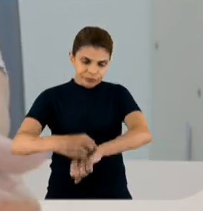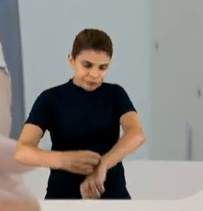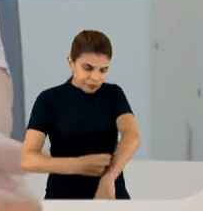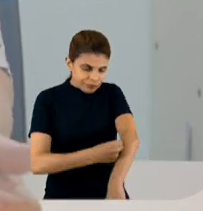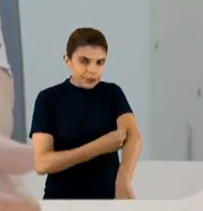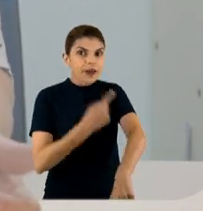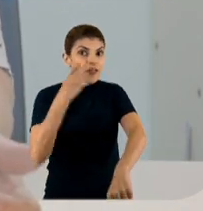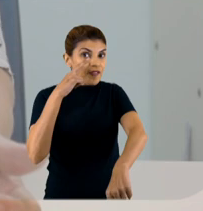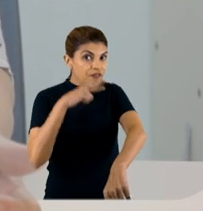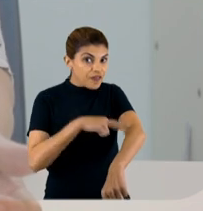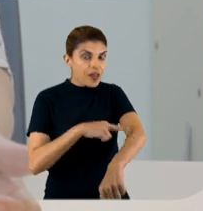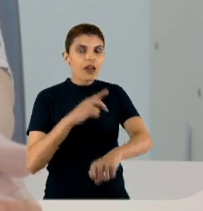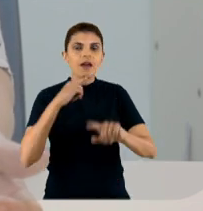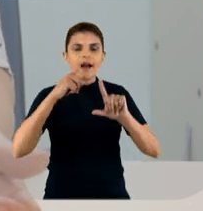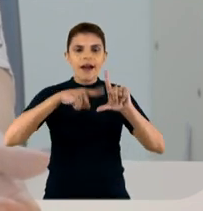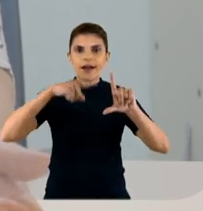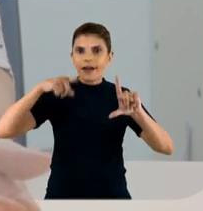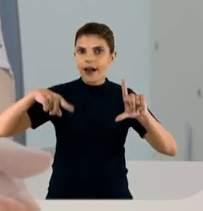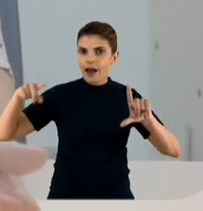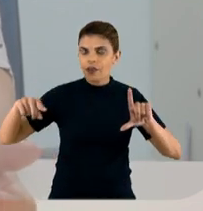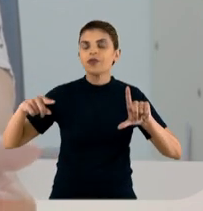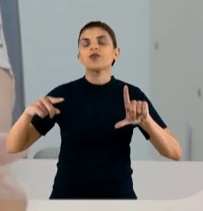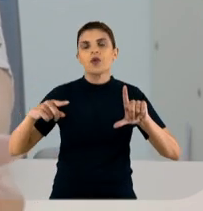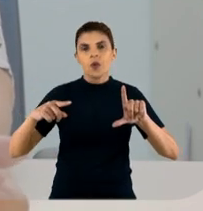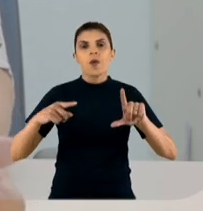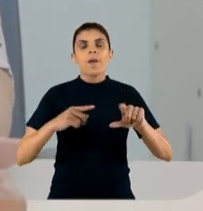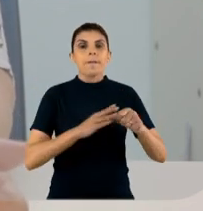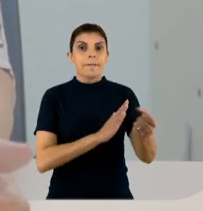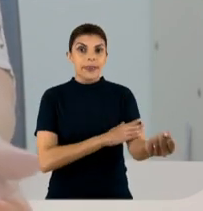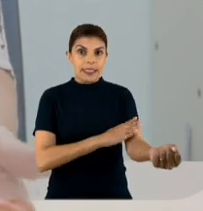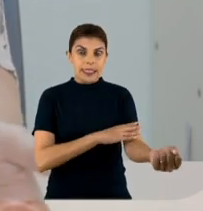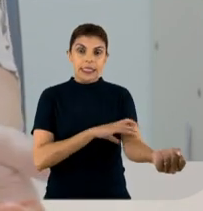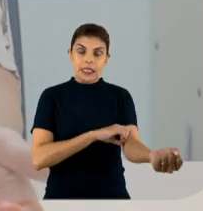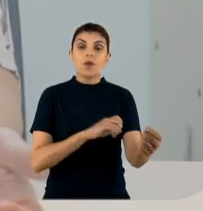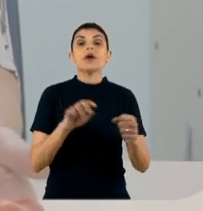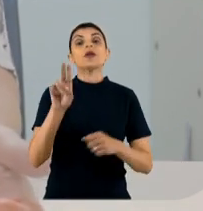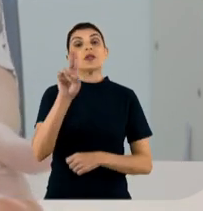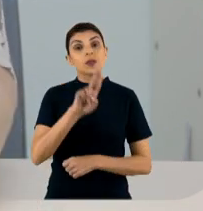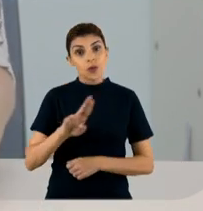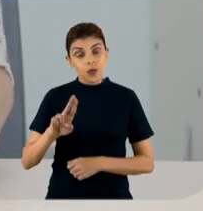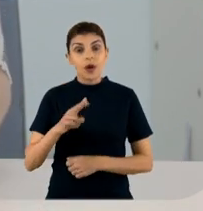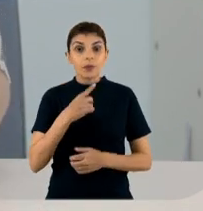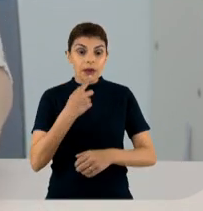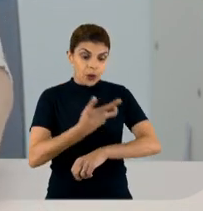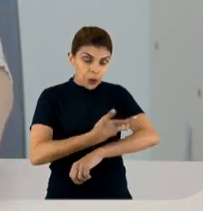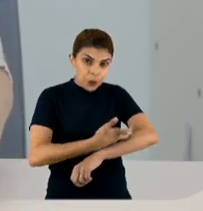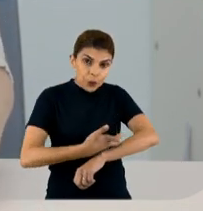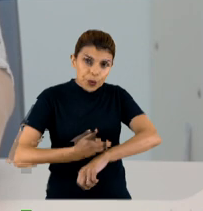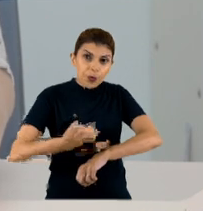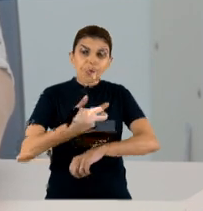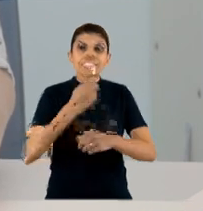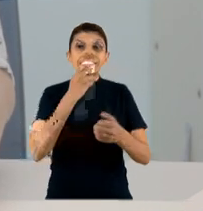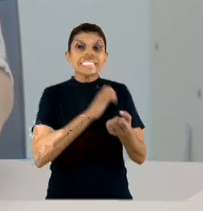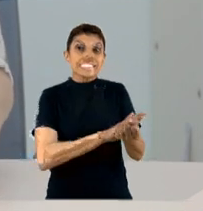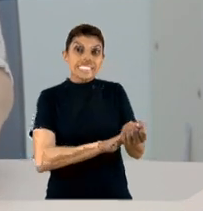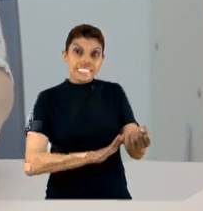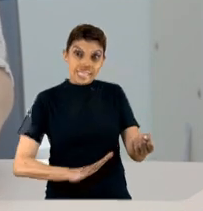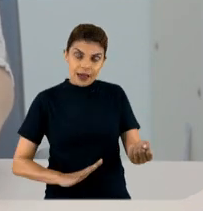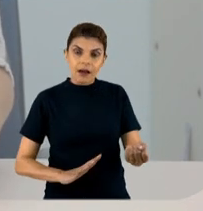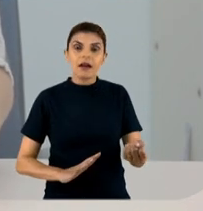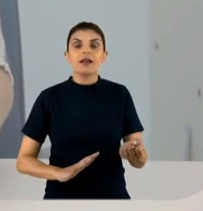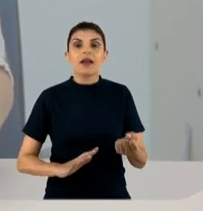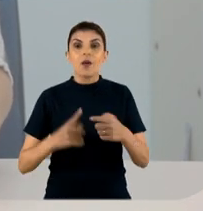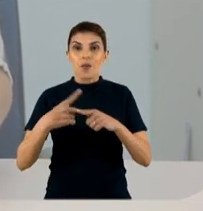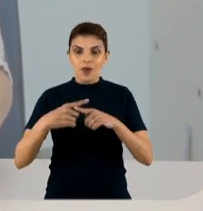do doente você vai ver o gráfico da pressão e essa linha arterial também vai servir para você coletar esse sangue arterial porque